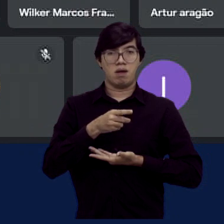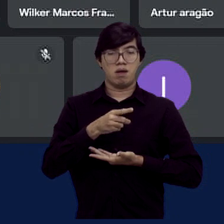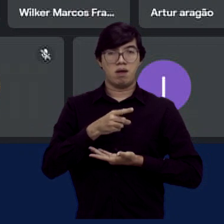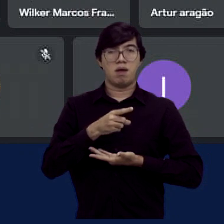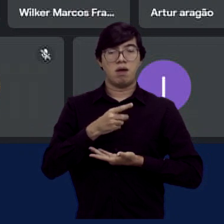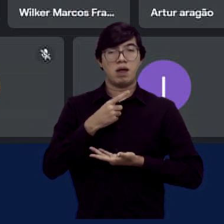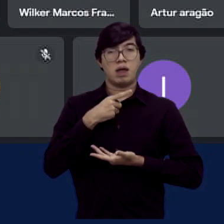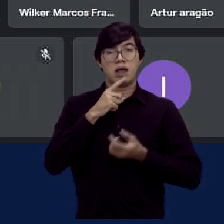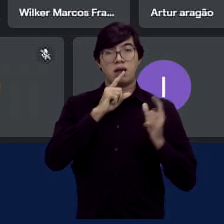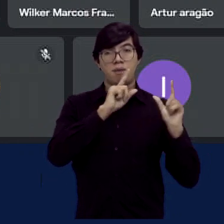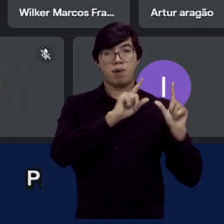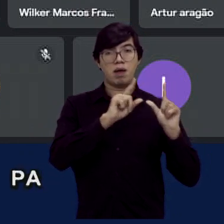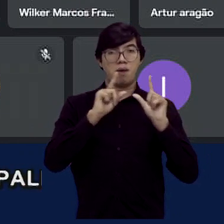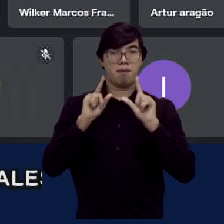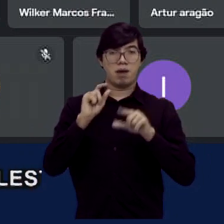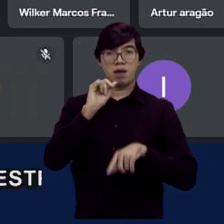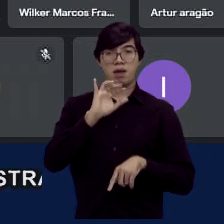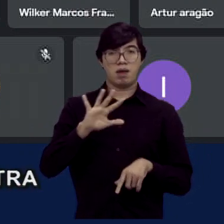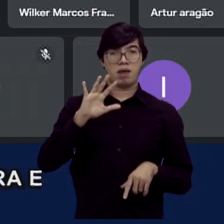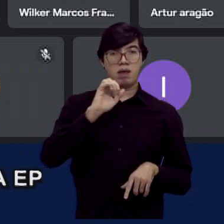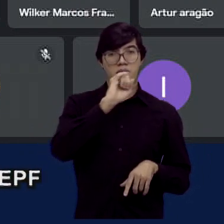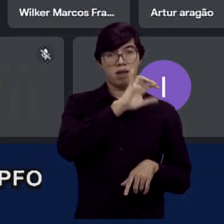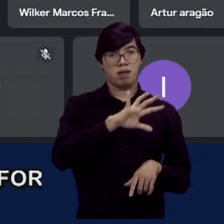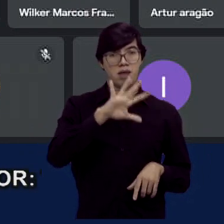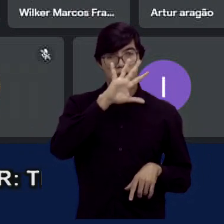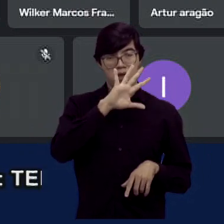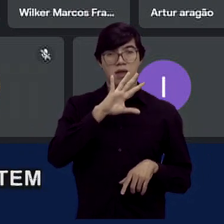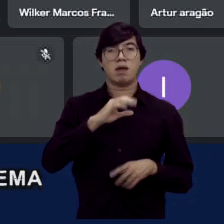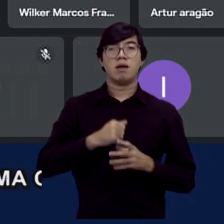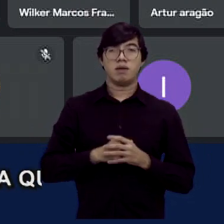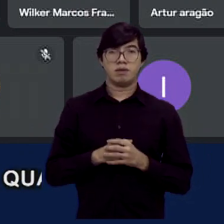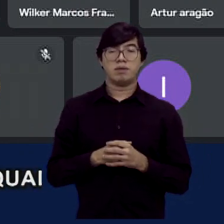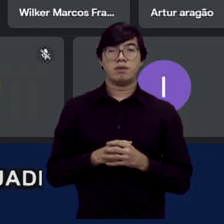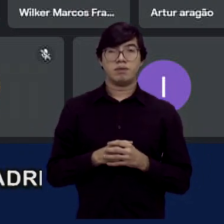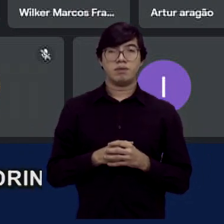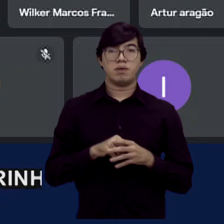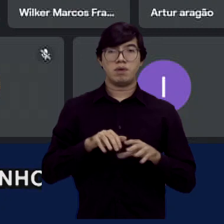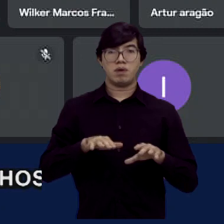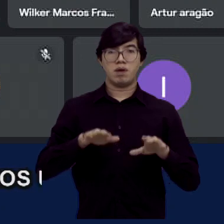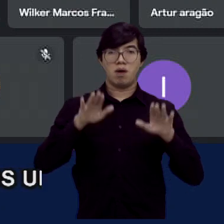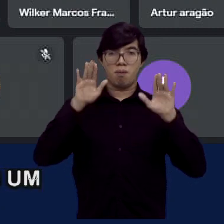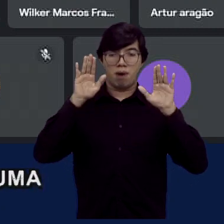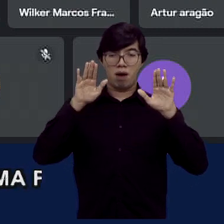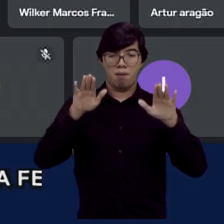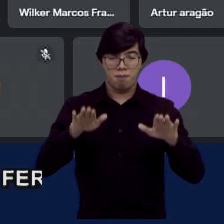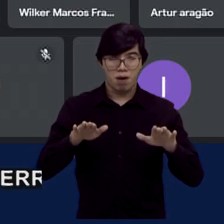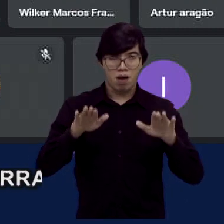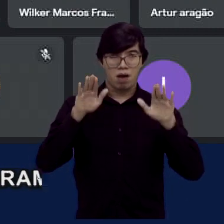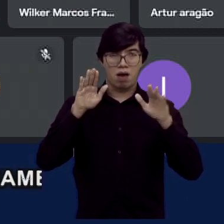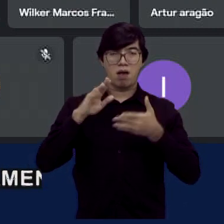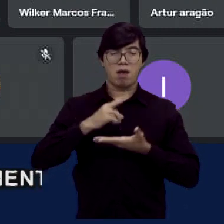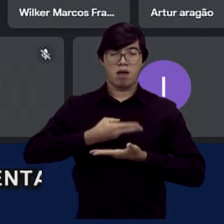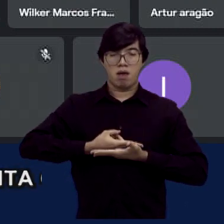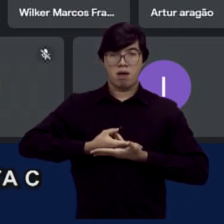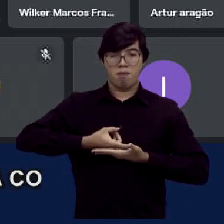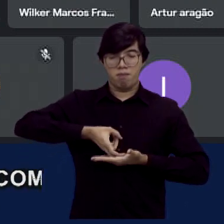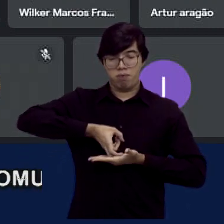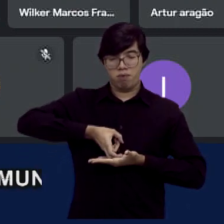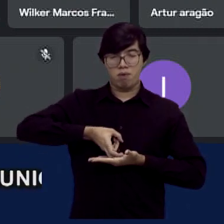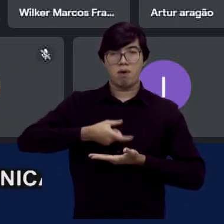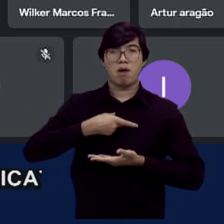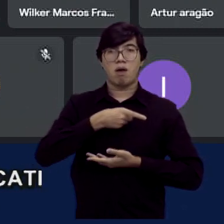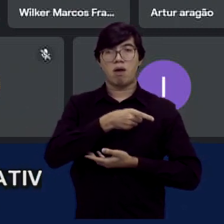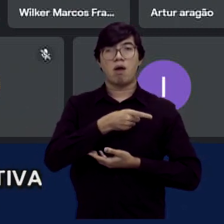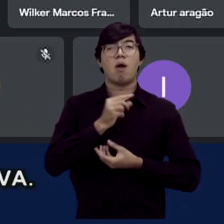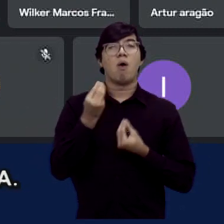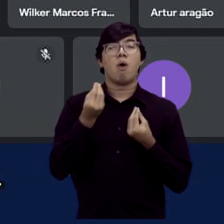São duas imagens justapostas, de maneira deliberada, com uma intencionalidade, com um objetivo.